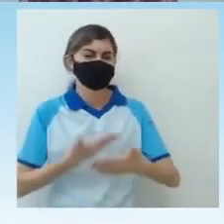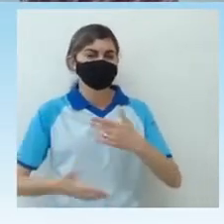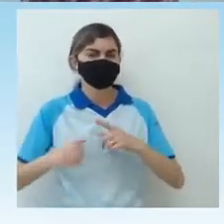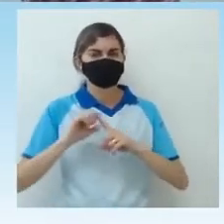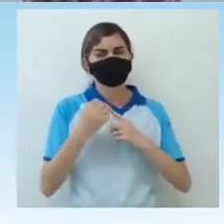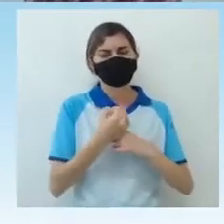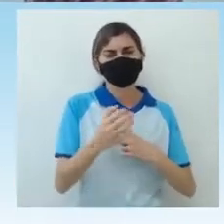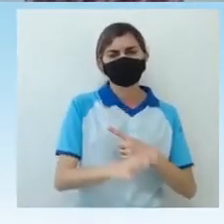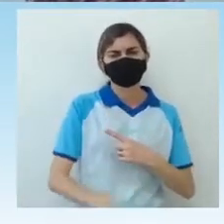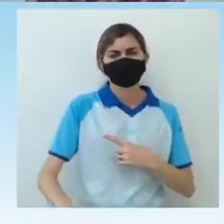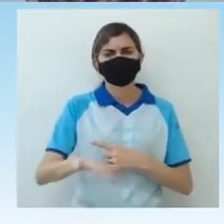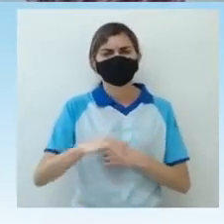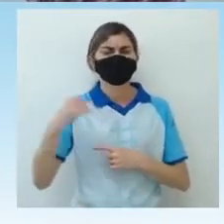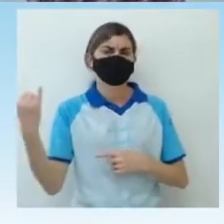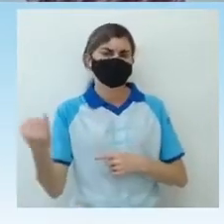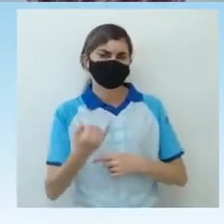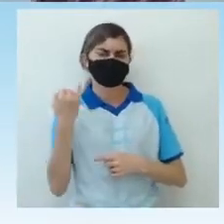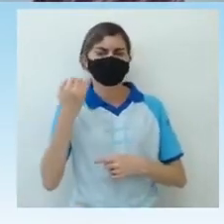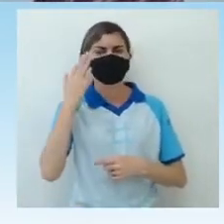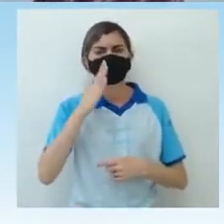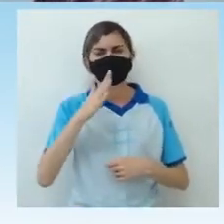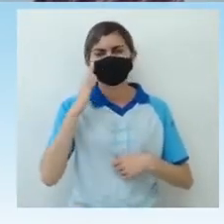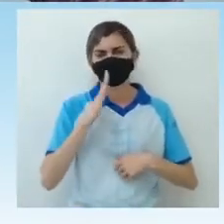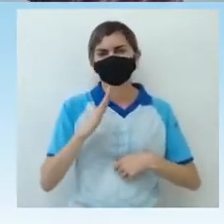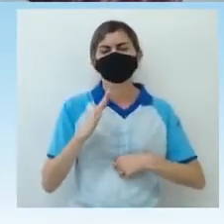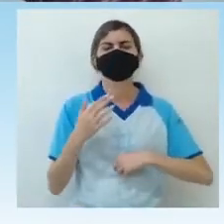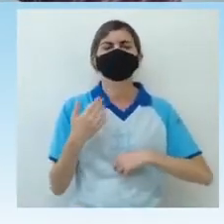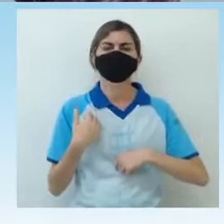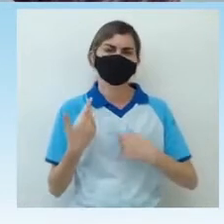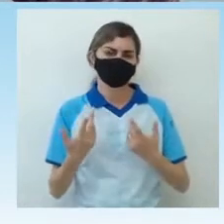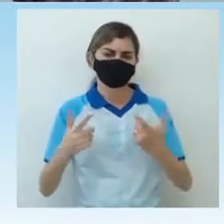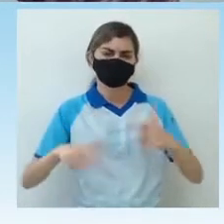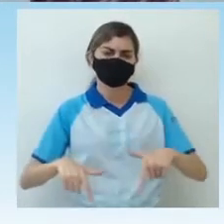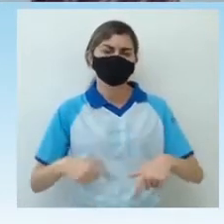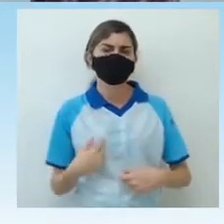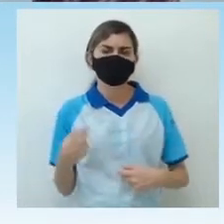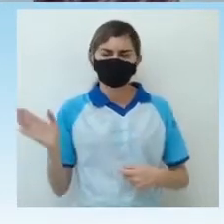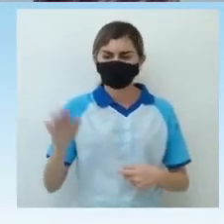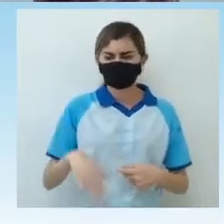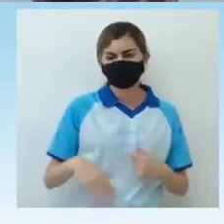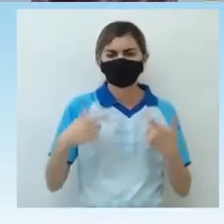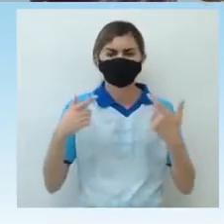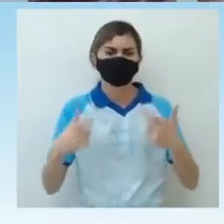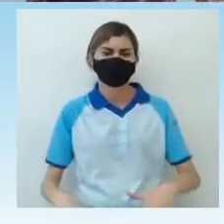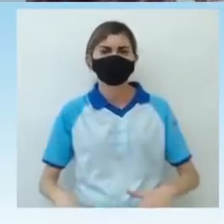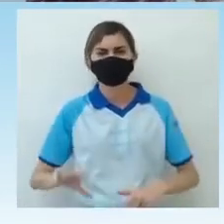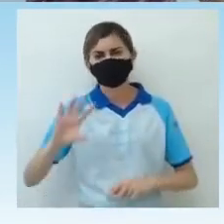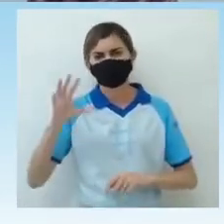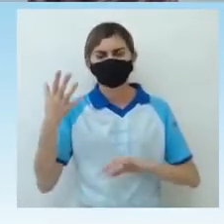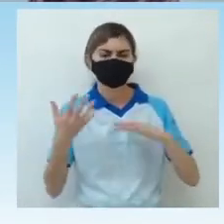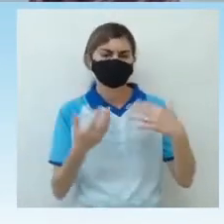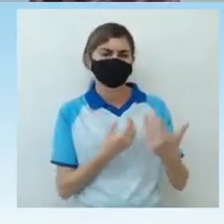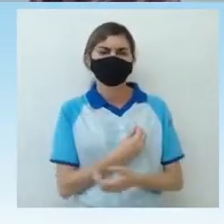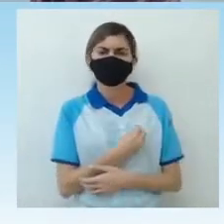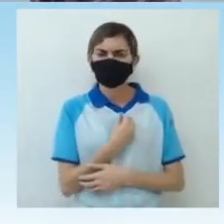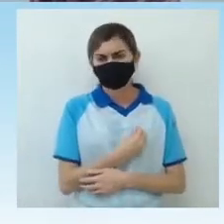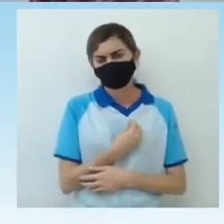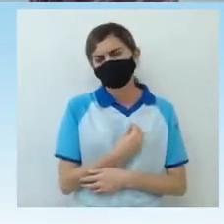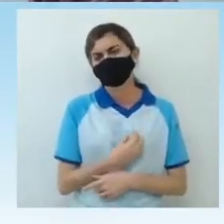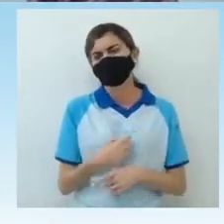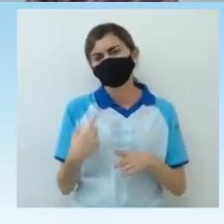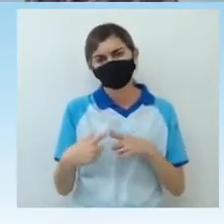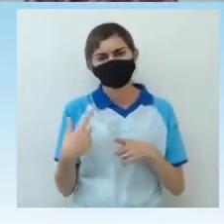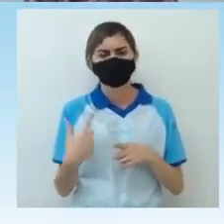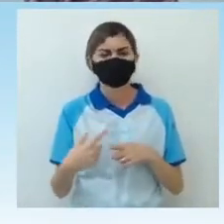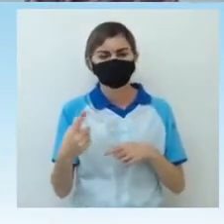sociedade. É fundamental para a gente compreender de onde vimos, as situações em que a gente vive, por que